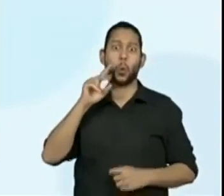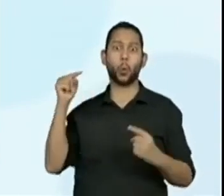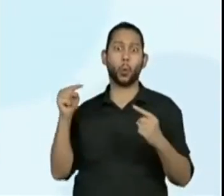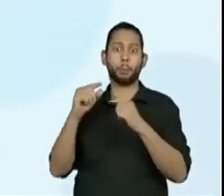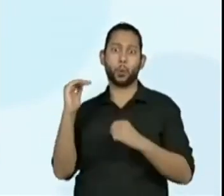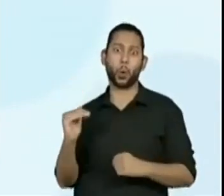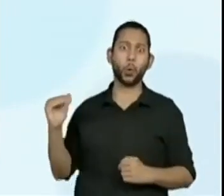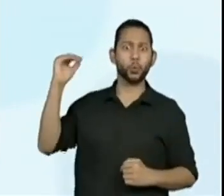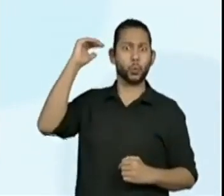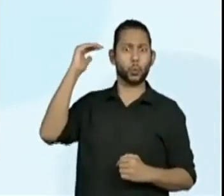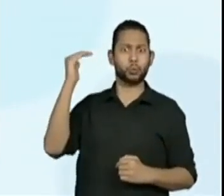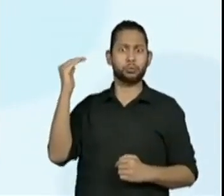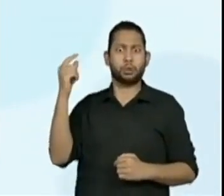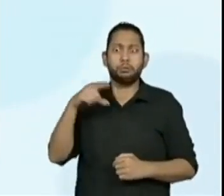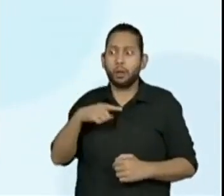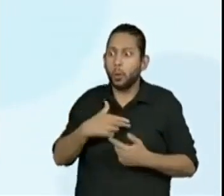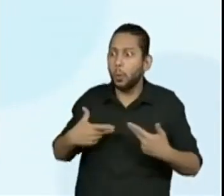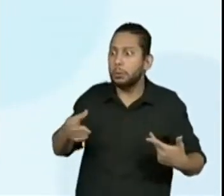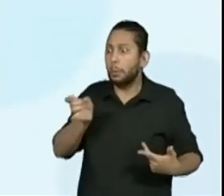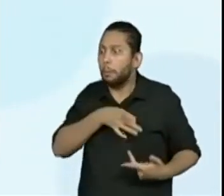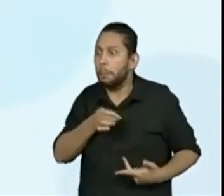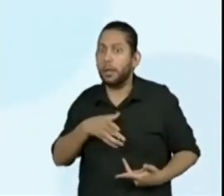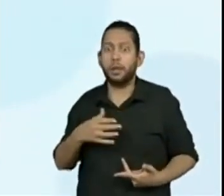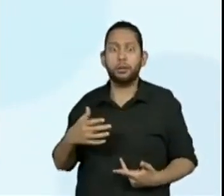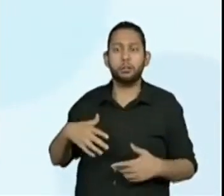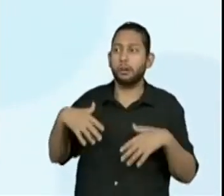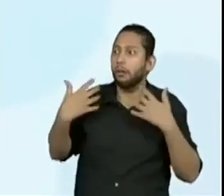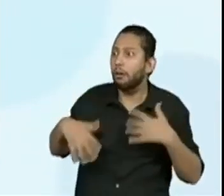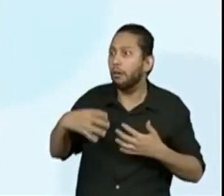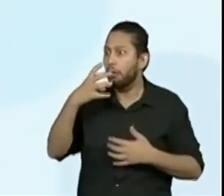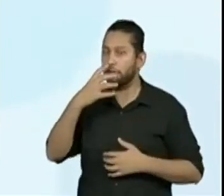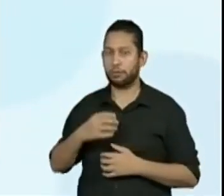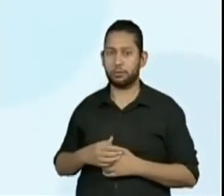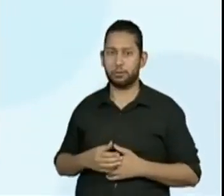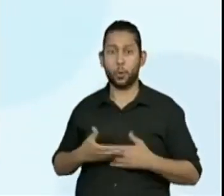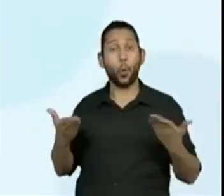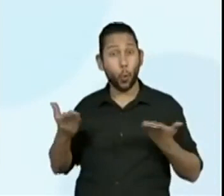versões mais trágicas. Atualmente, são lidos